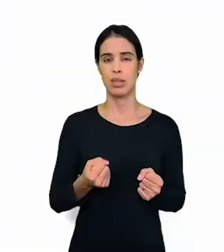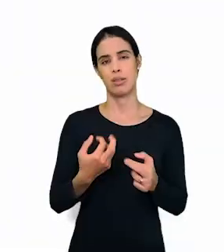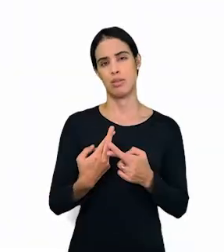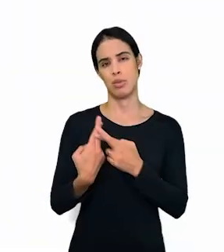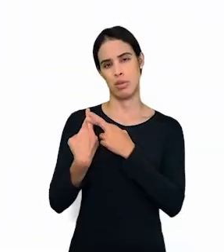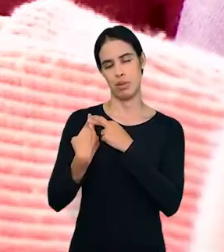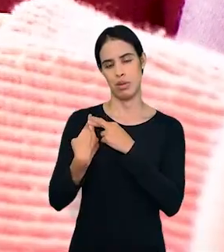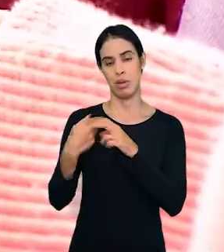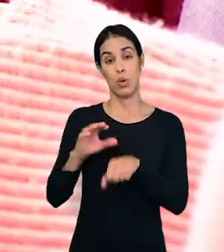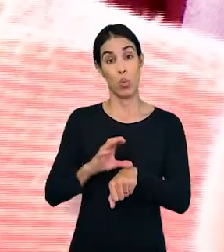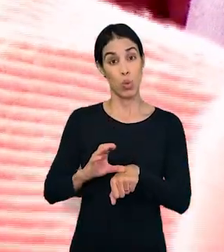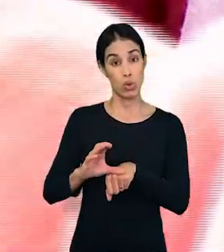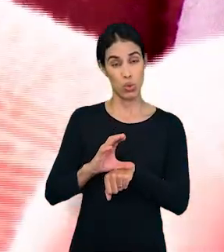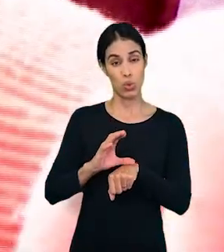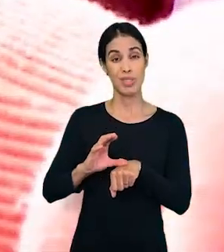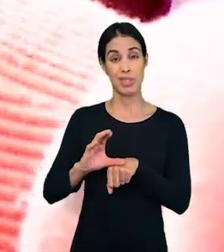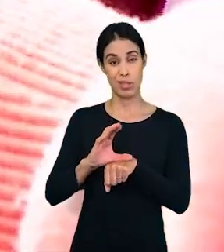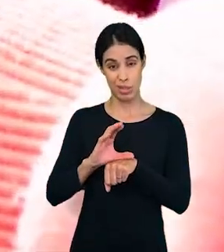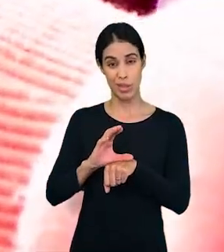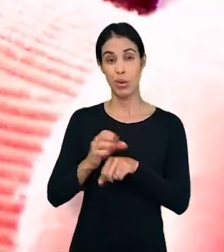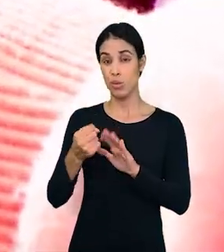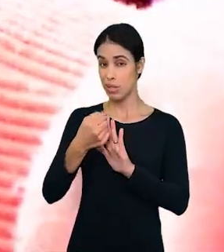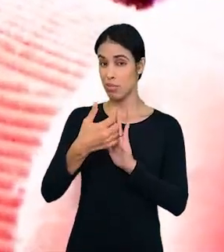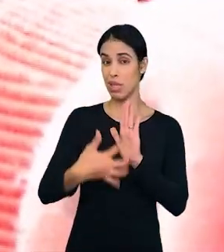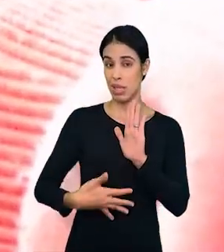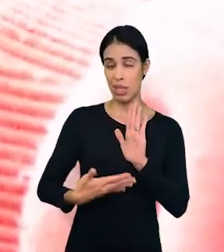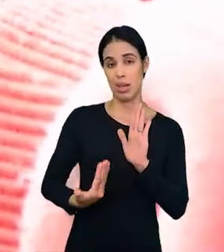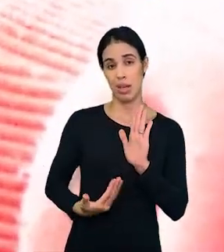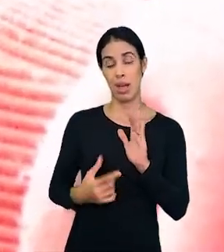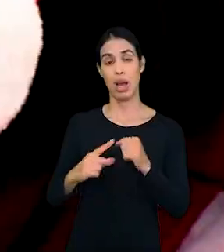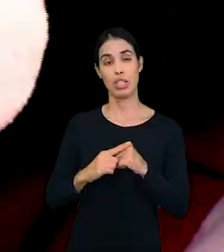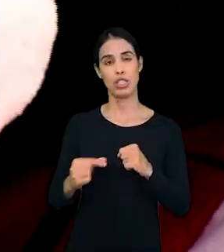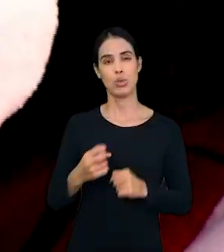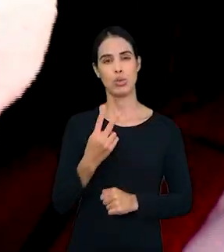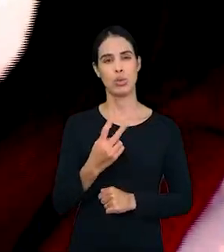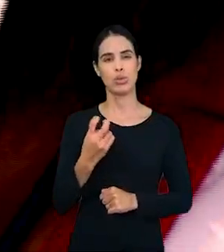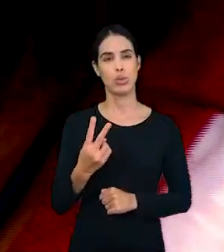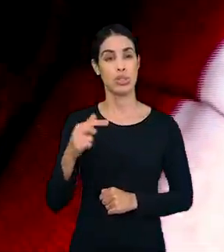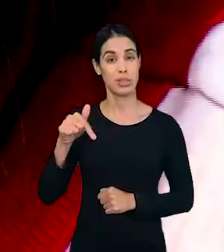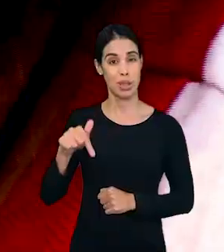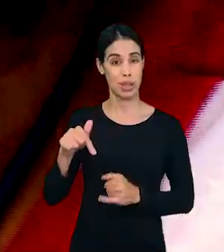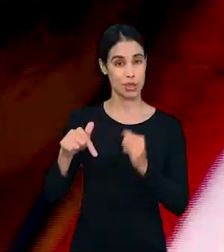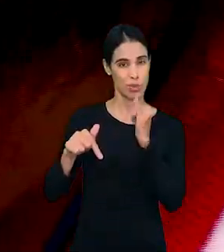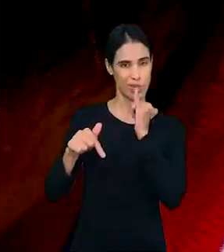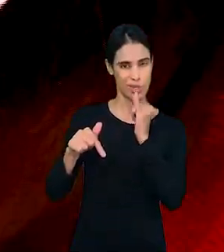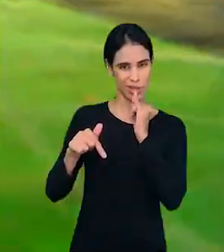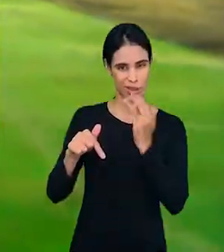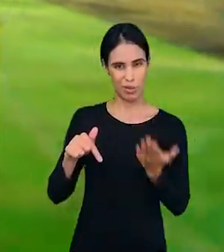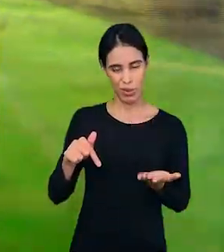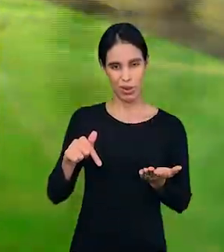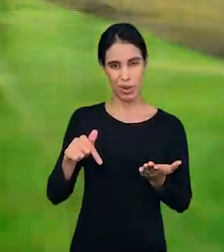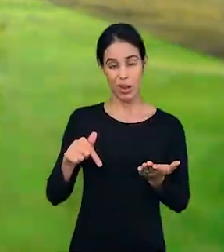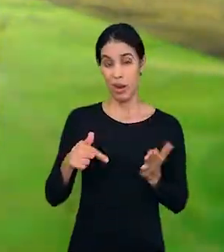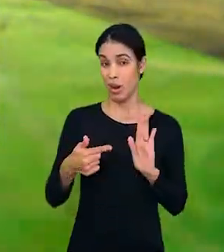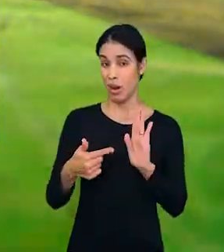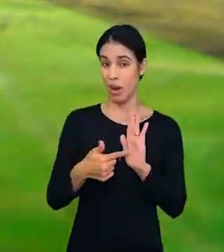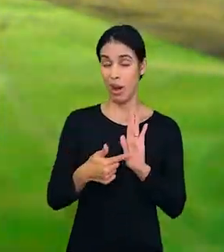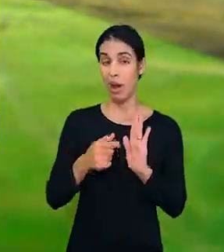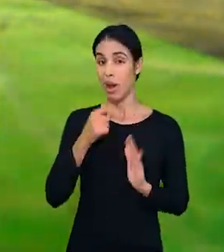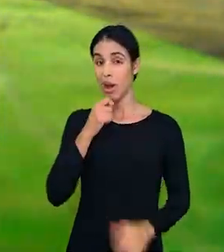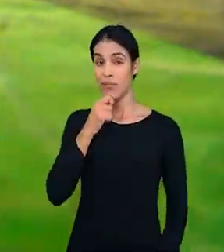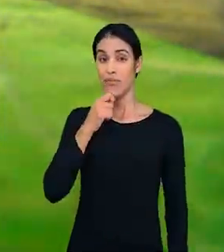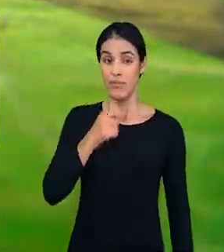nossa Constituição, a Constituição da República, assim o diz. Tem um artigo 227, por exemplo, da Constituição,